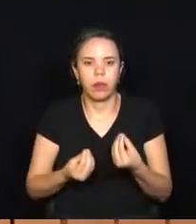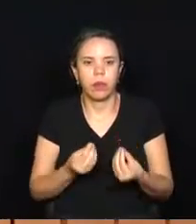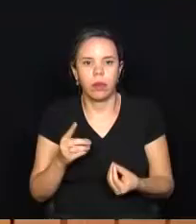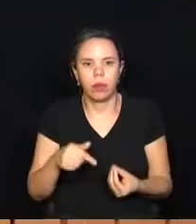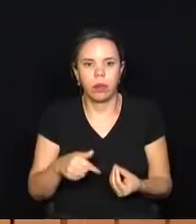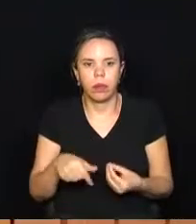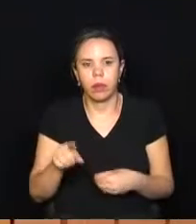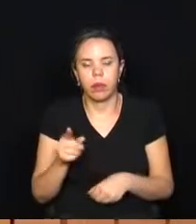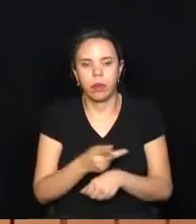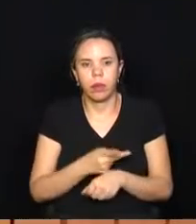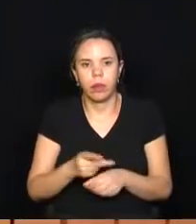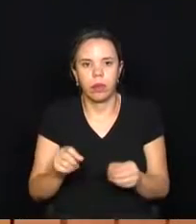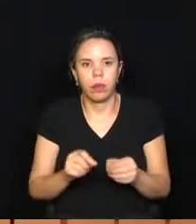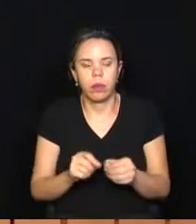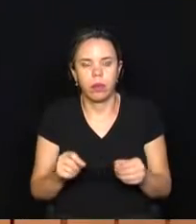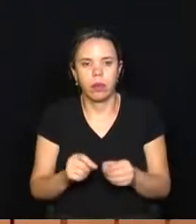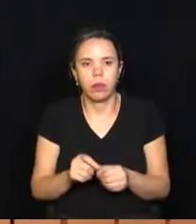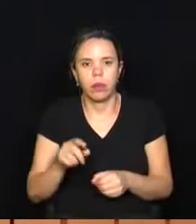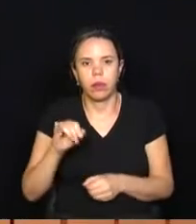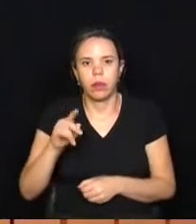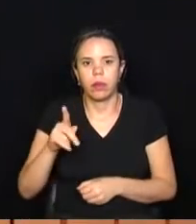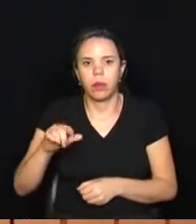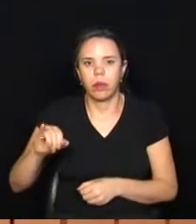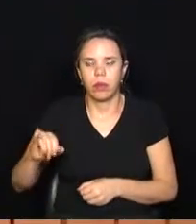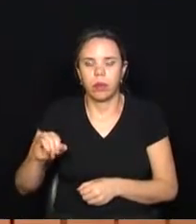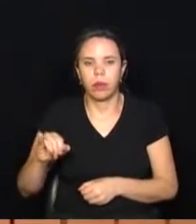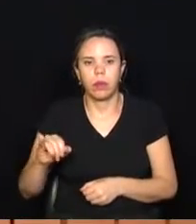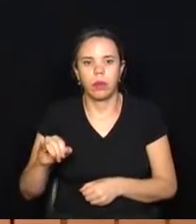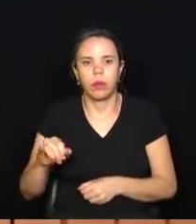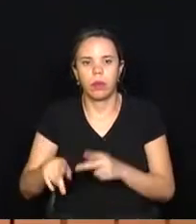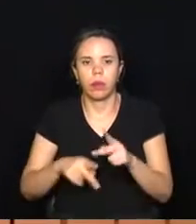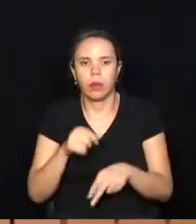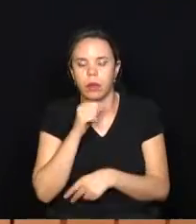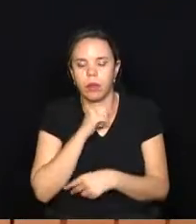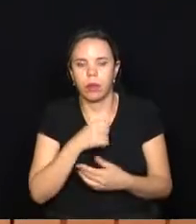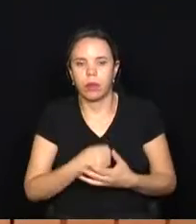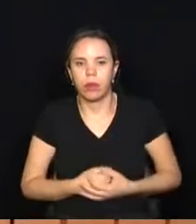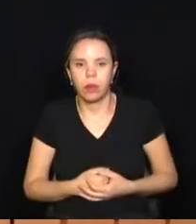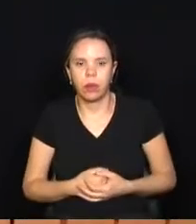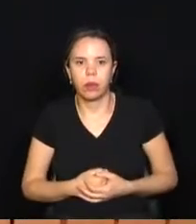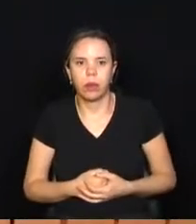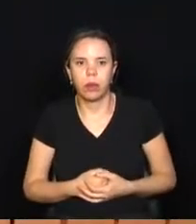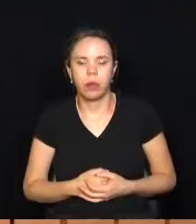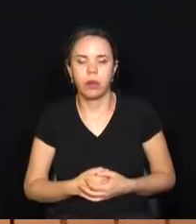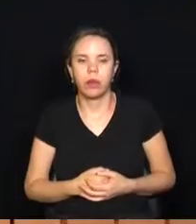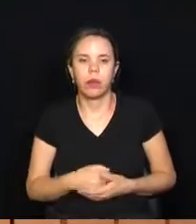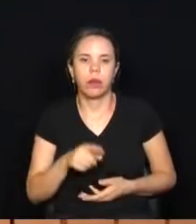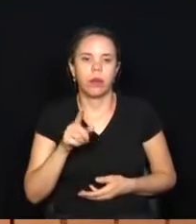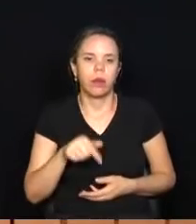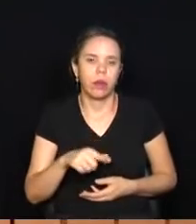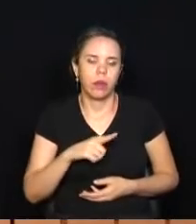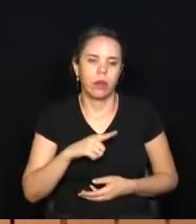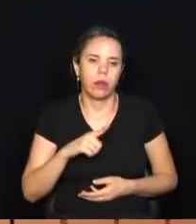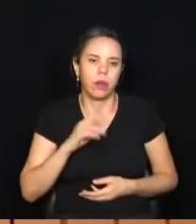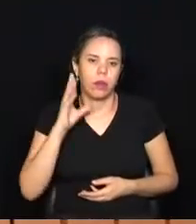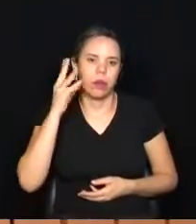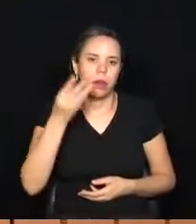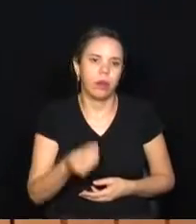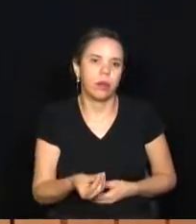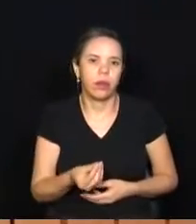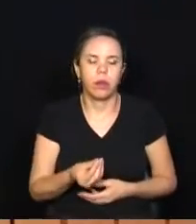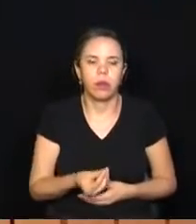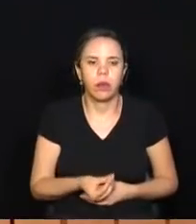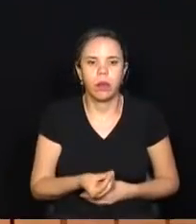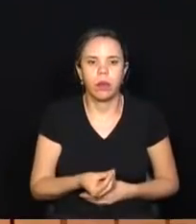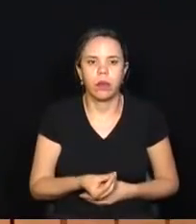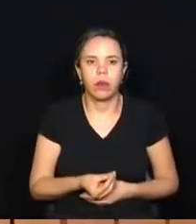ir atrás de uma ILPI para colocar o seu idoso. É isso que ele tem que entender.